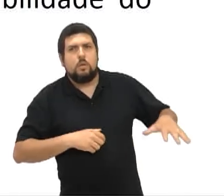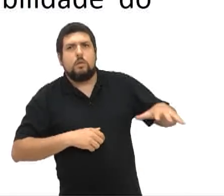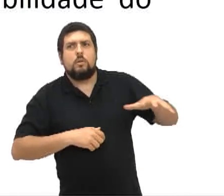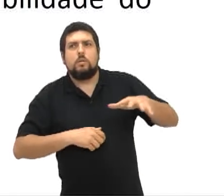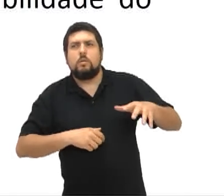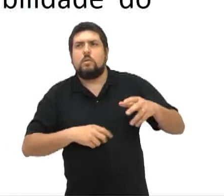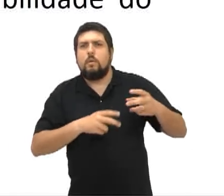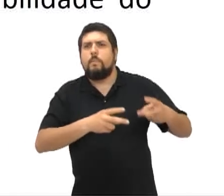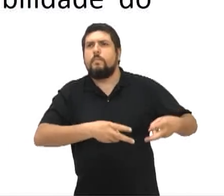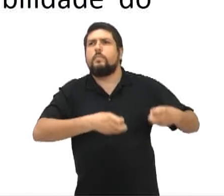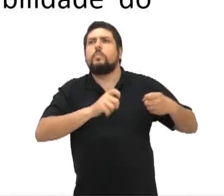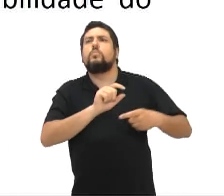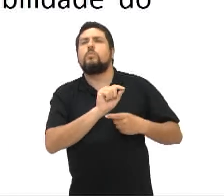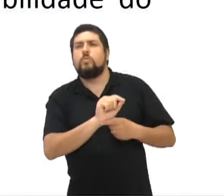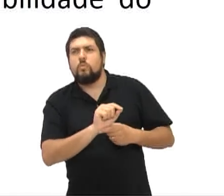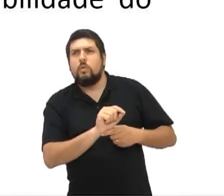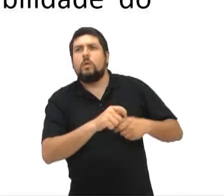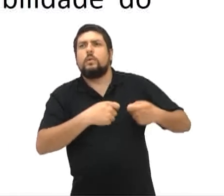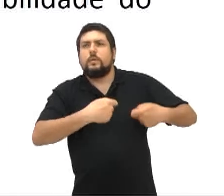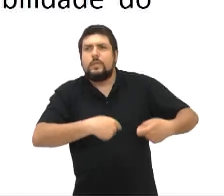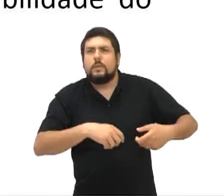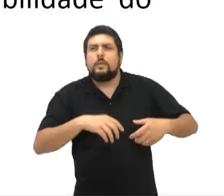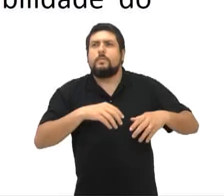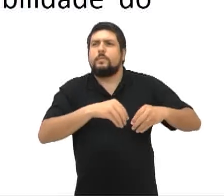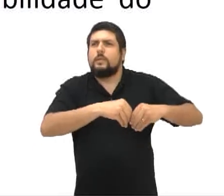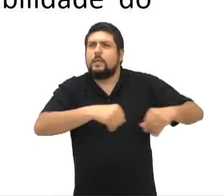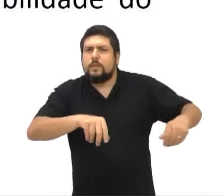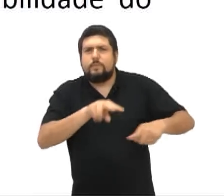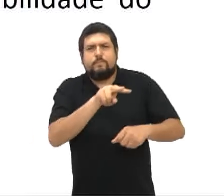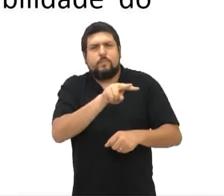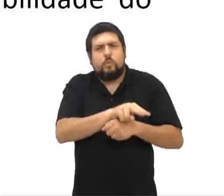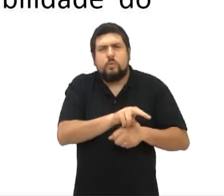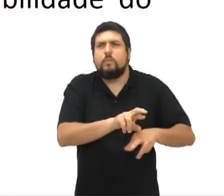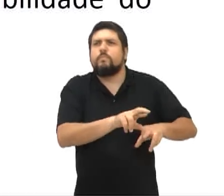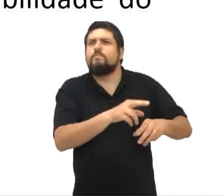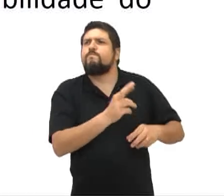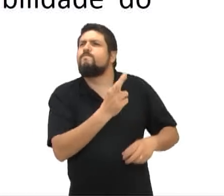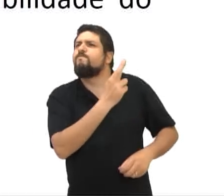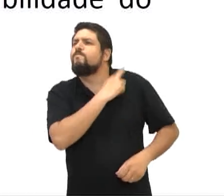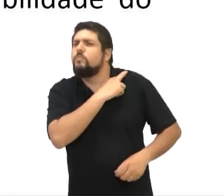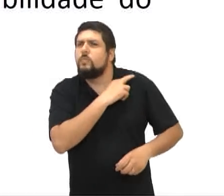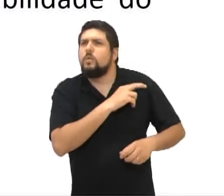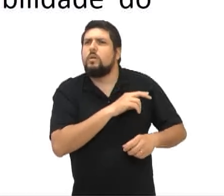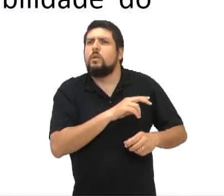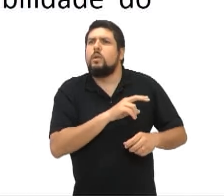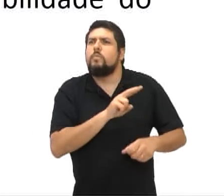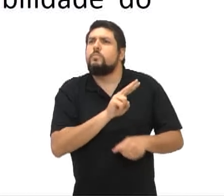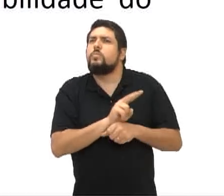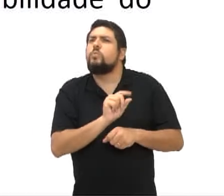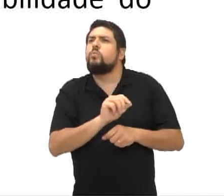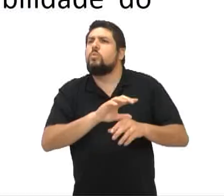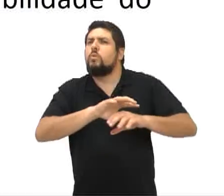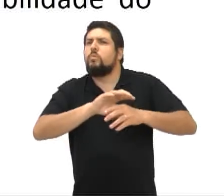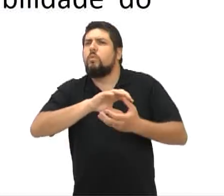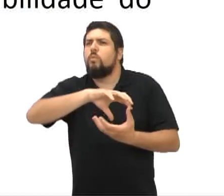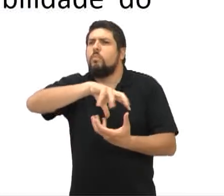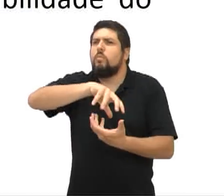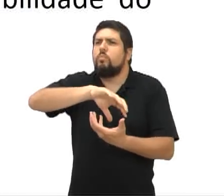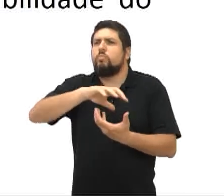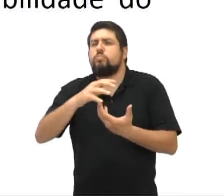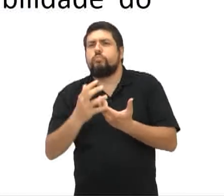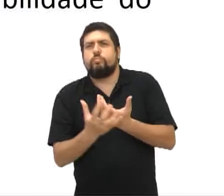a terra com responsabilidade, a fim de garantir a sustentabilidade do planeta. A